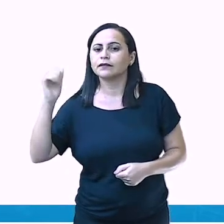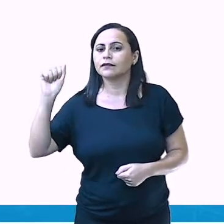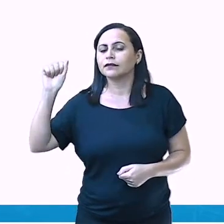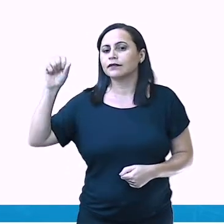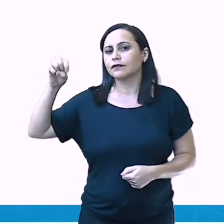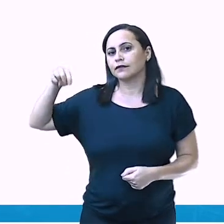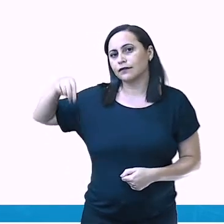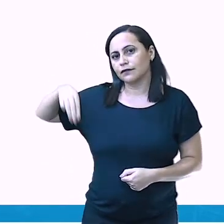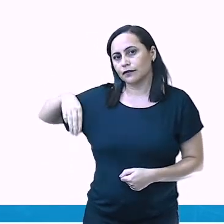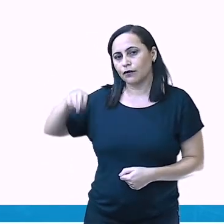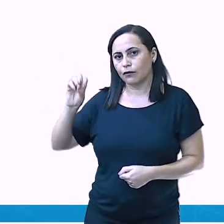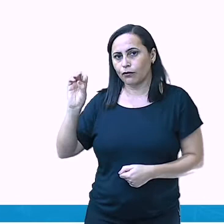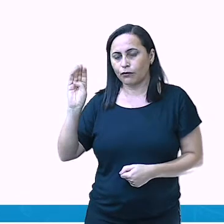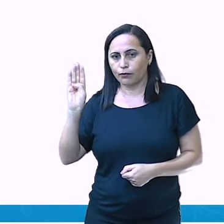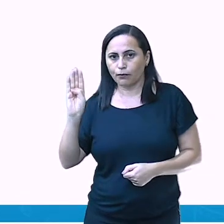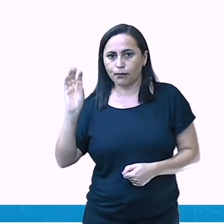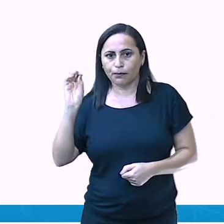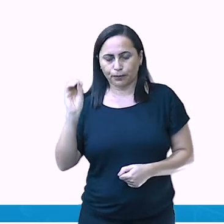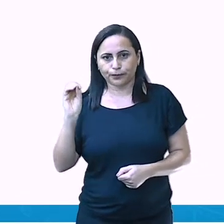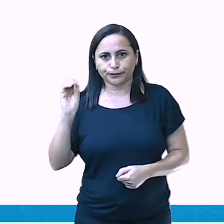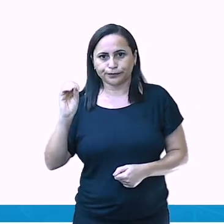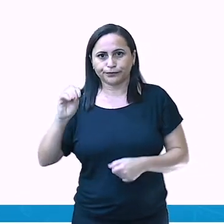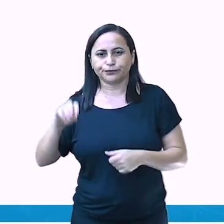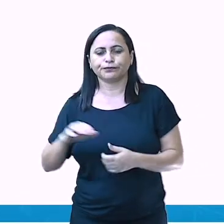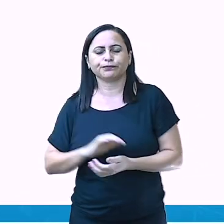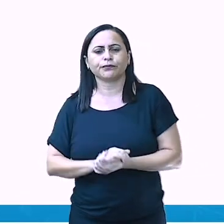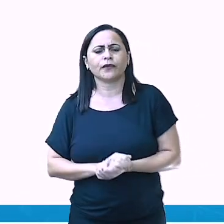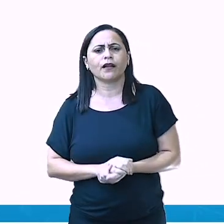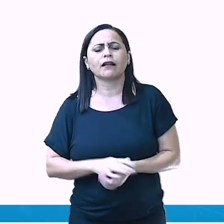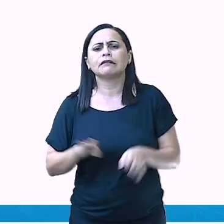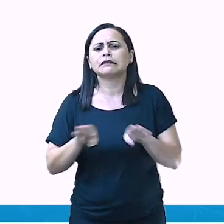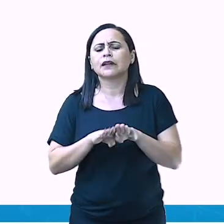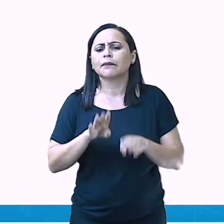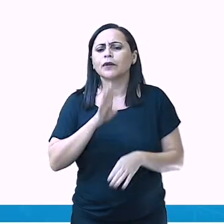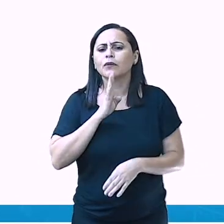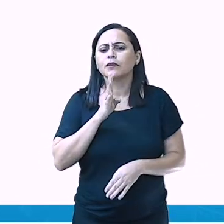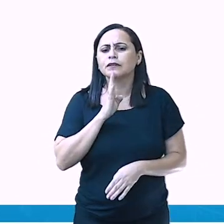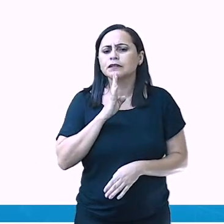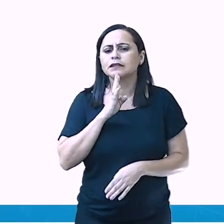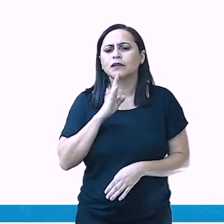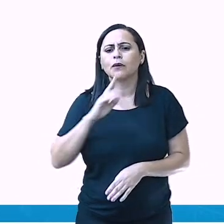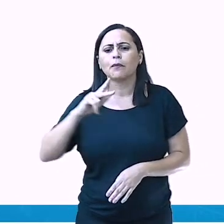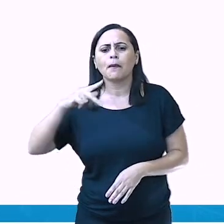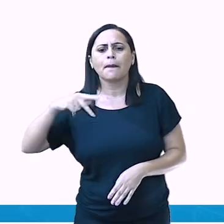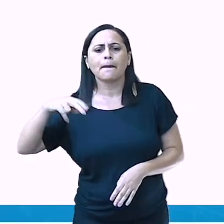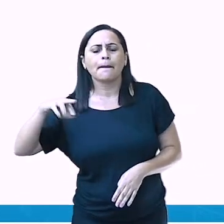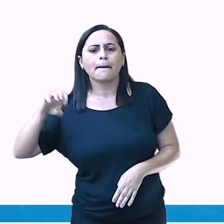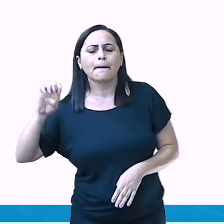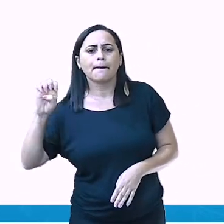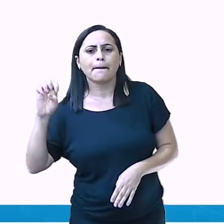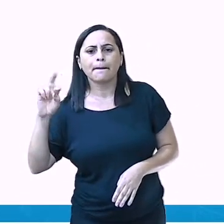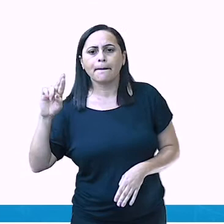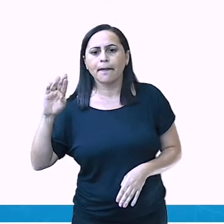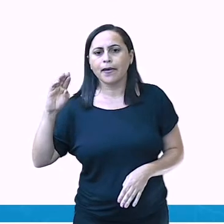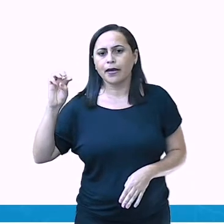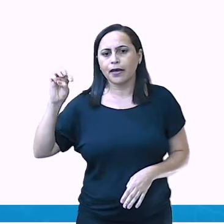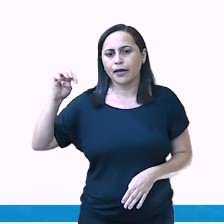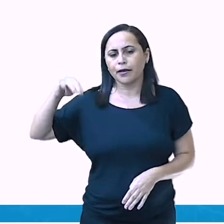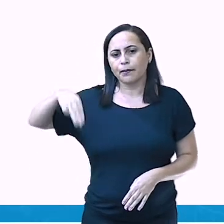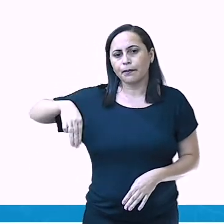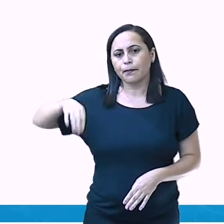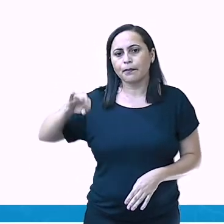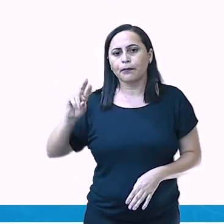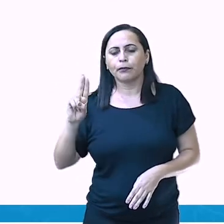Essa troca é conhecida também como permuta ou troca direta, que envolvia apenas coisas